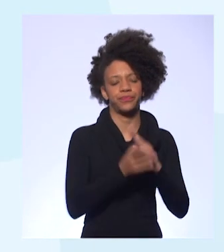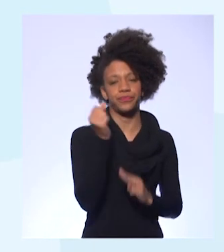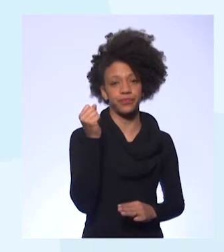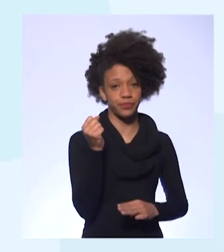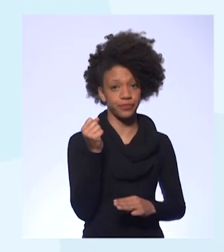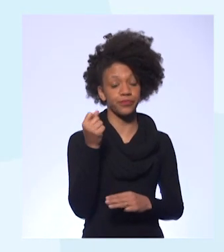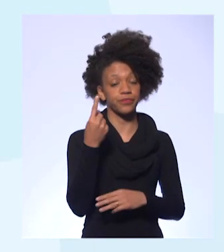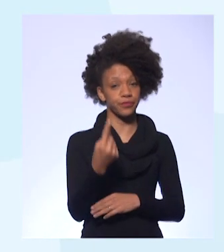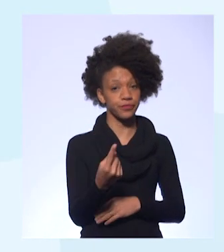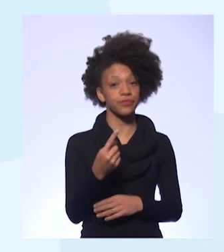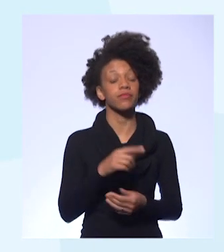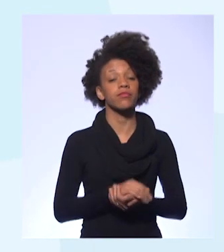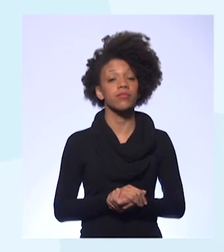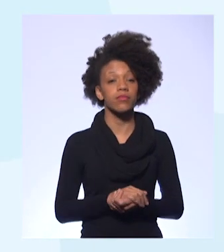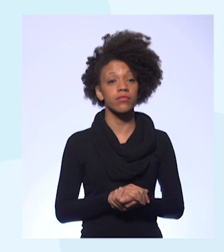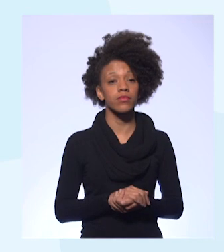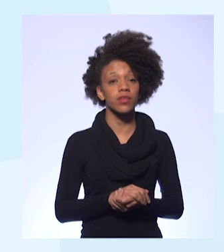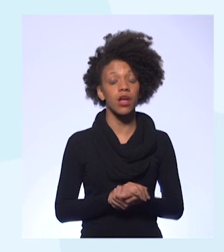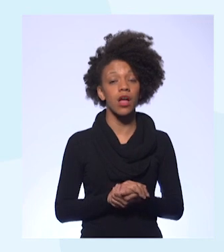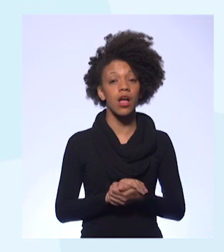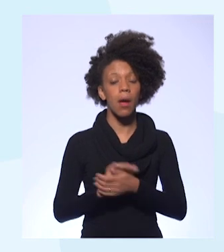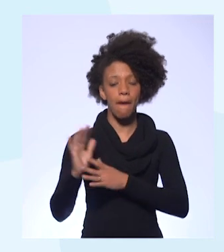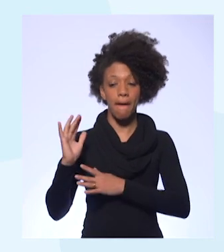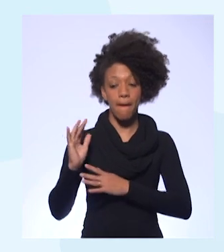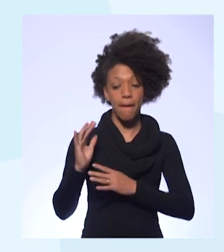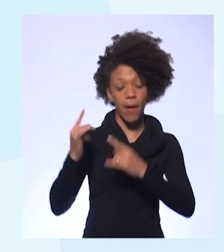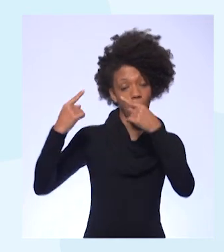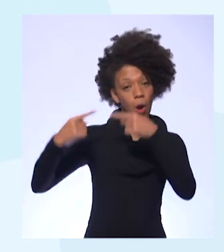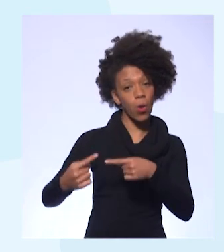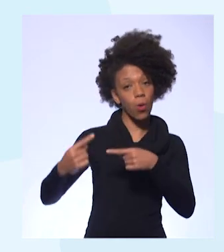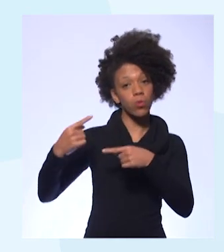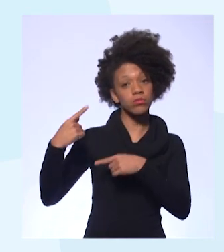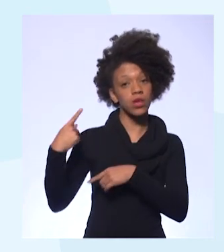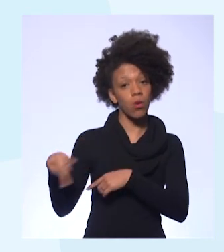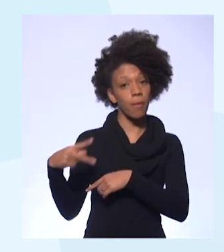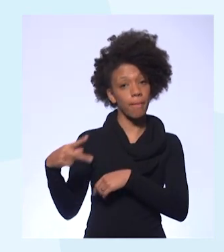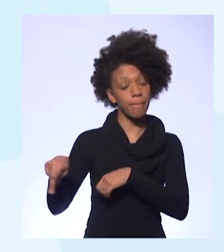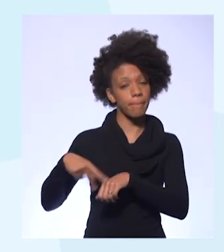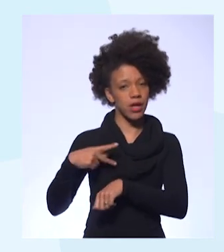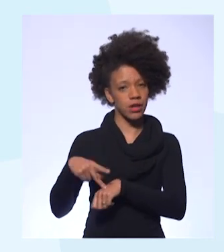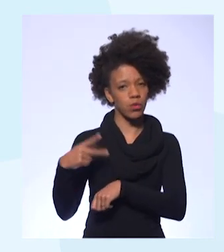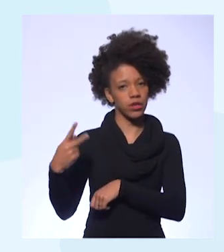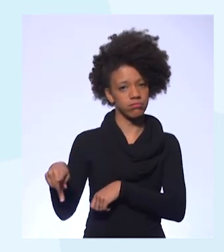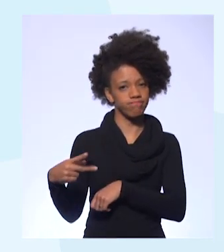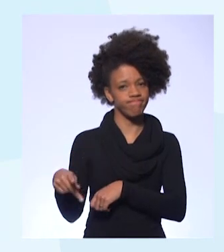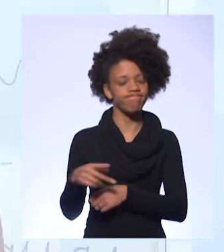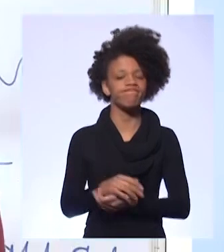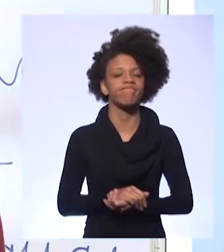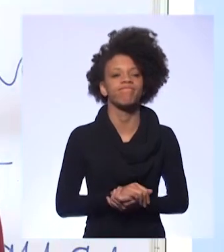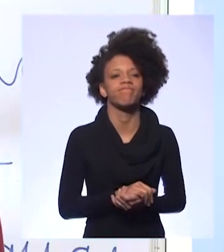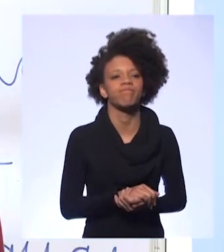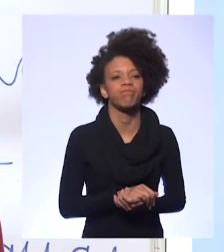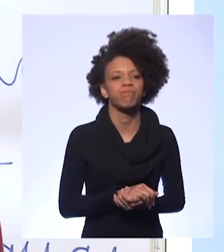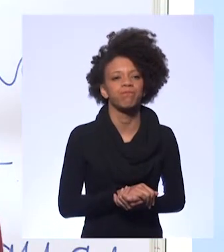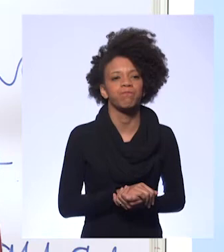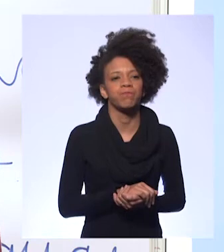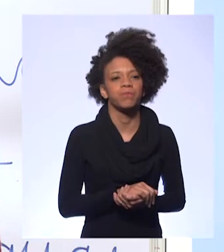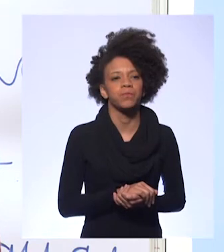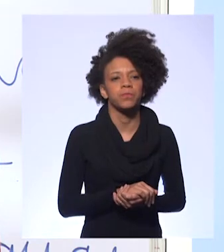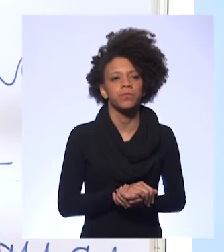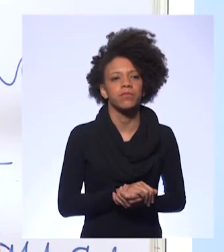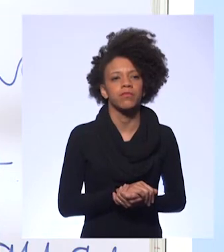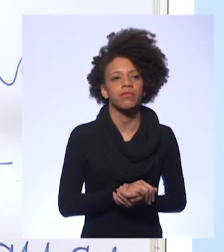Brasil Uruguai e Argentina lutando contra o Paraguai está bem eu